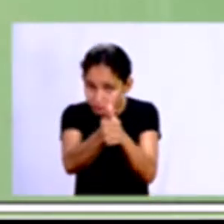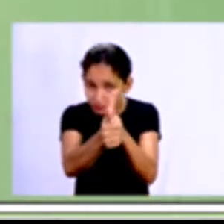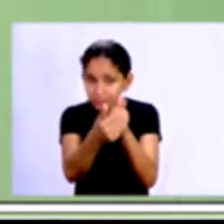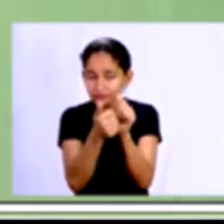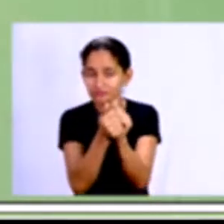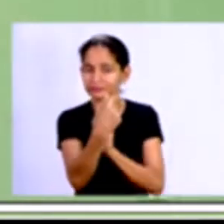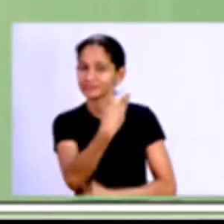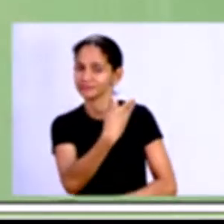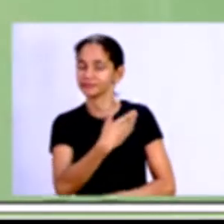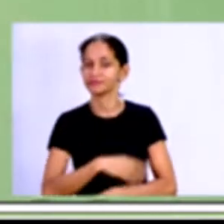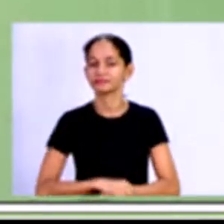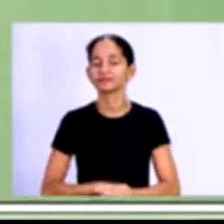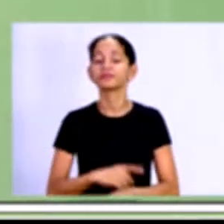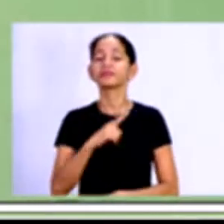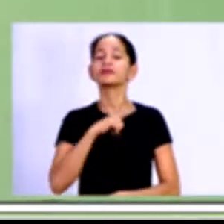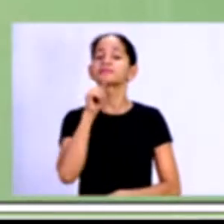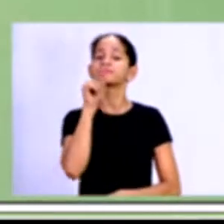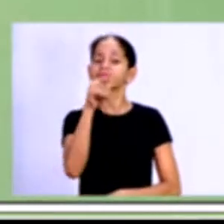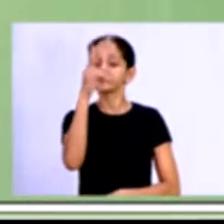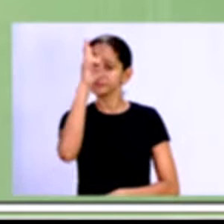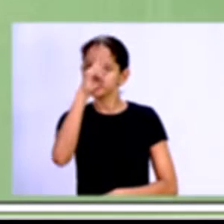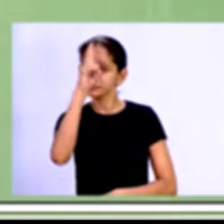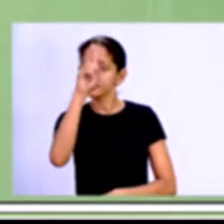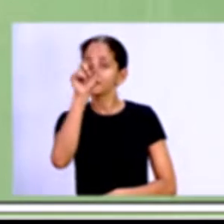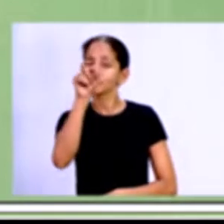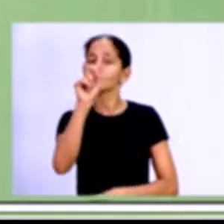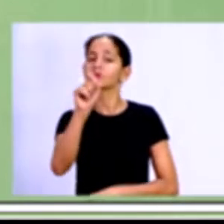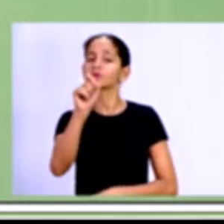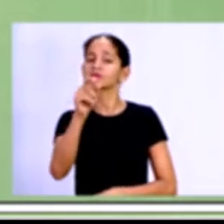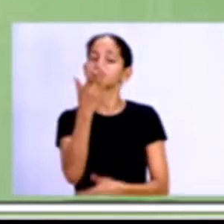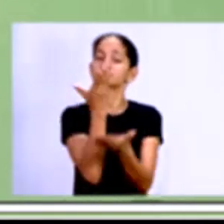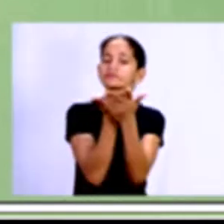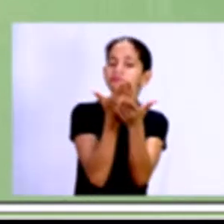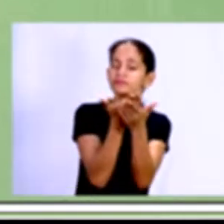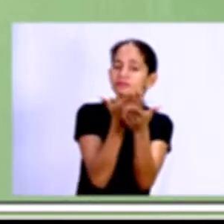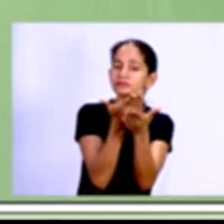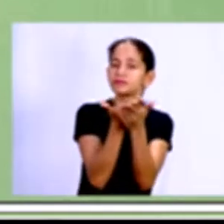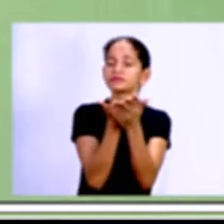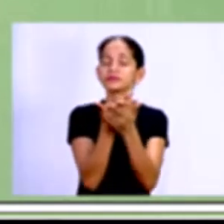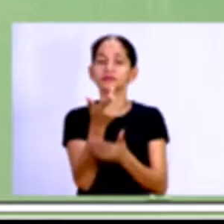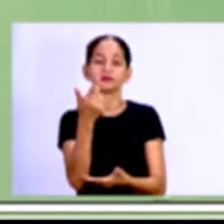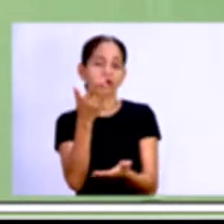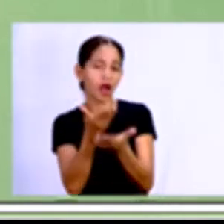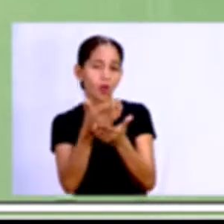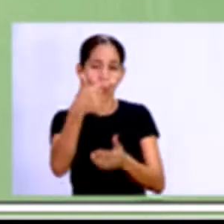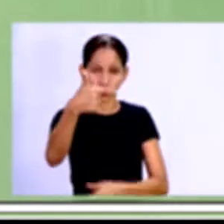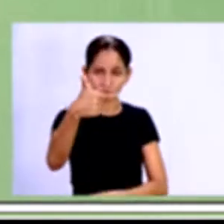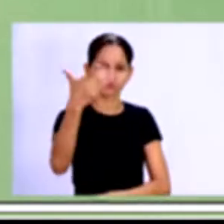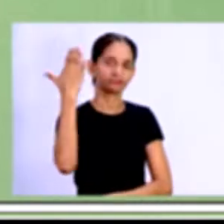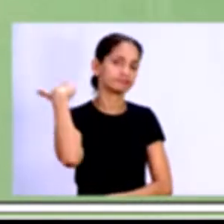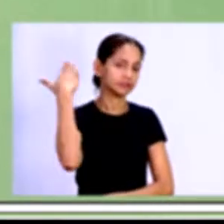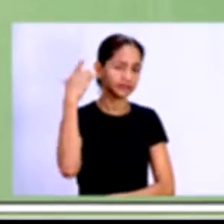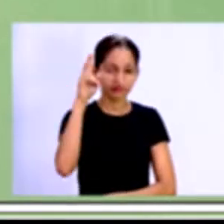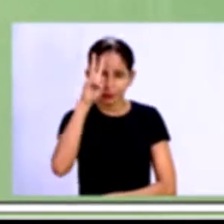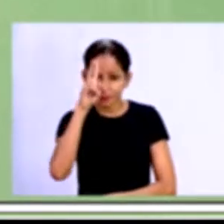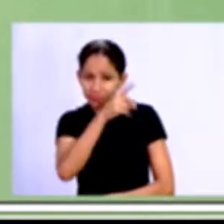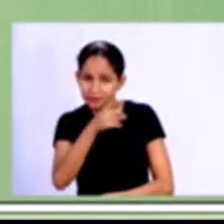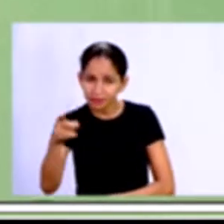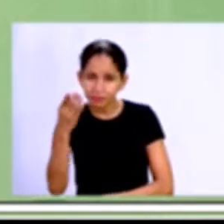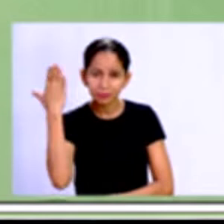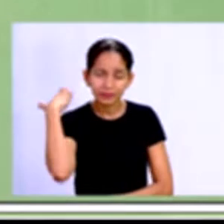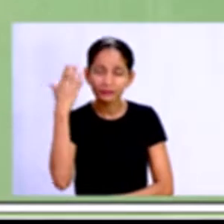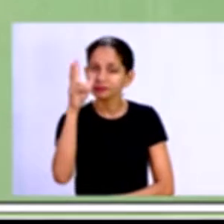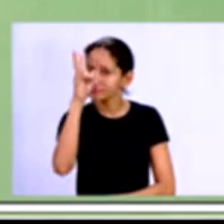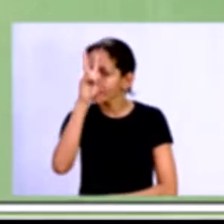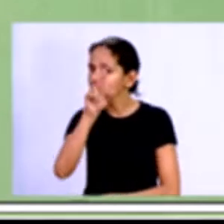tela. Você lembra o que estudamos na teleaula 2?